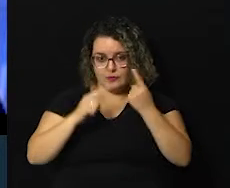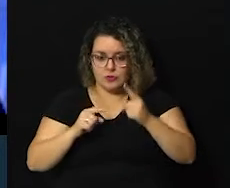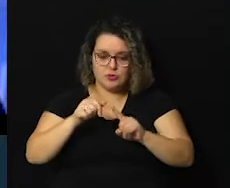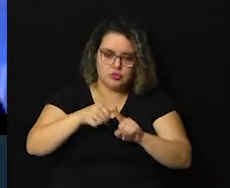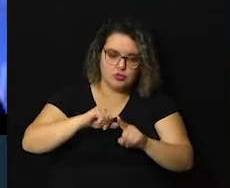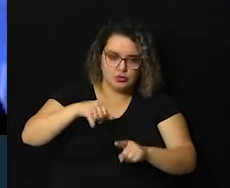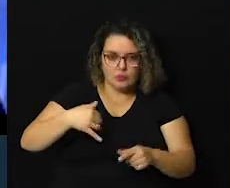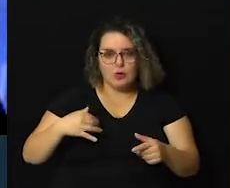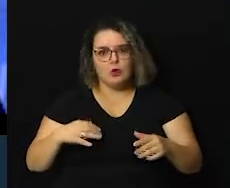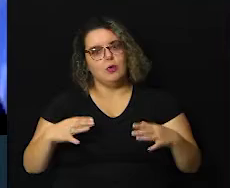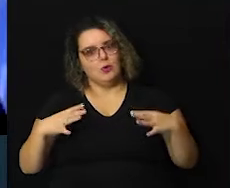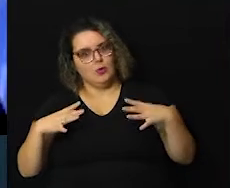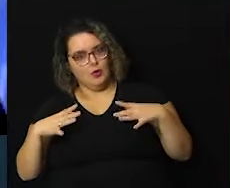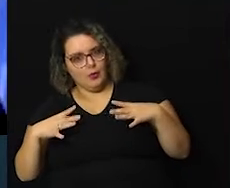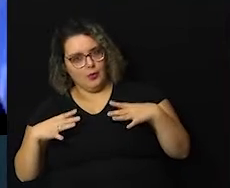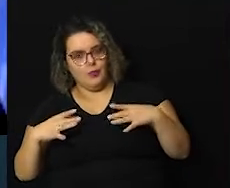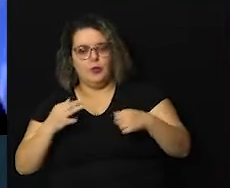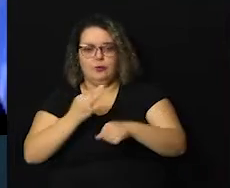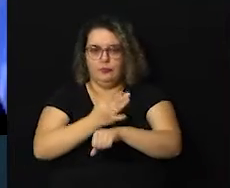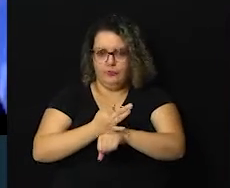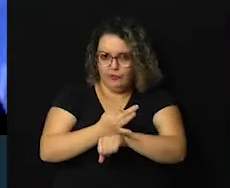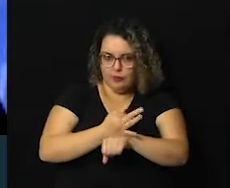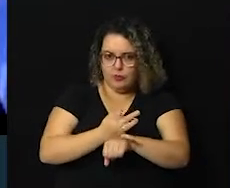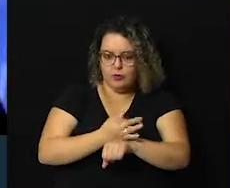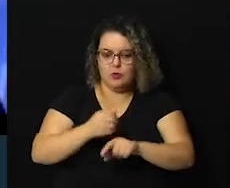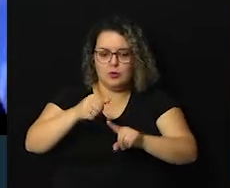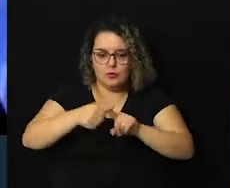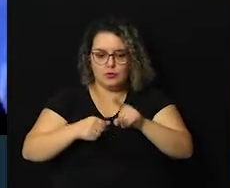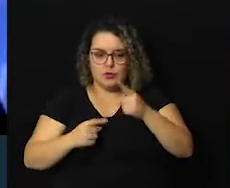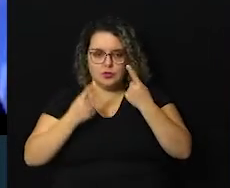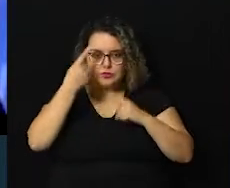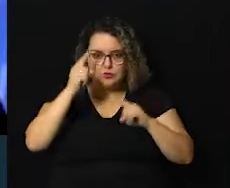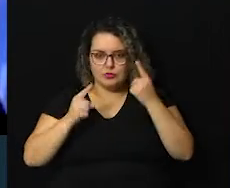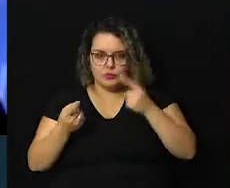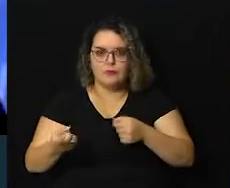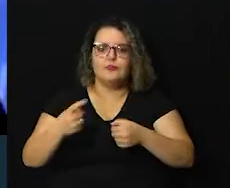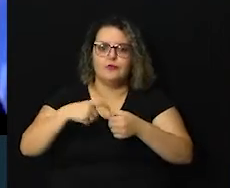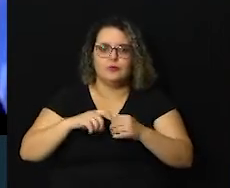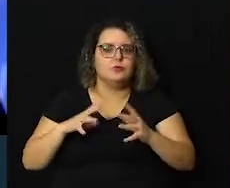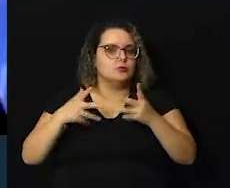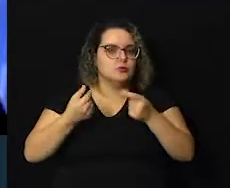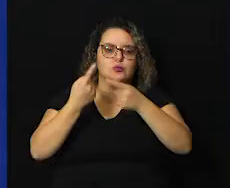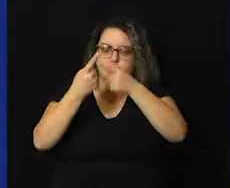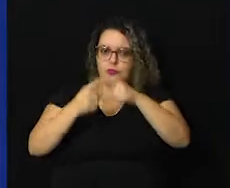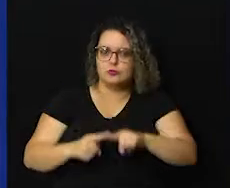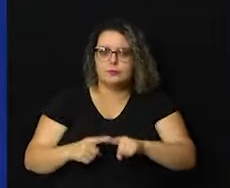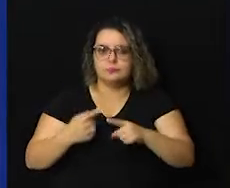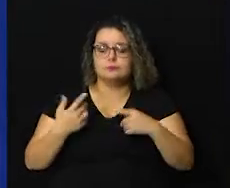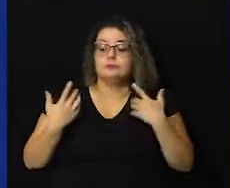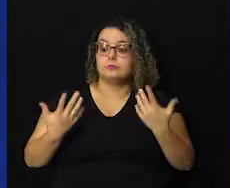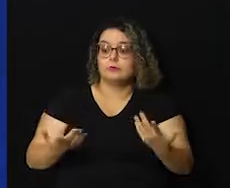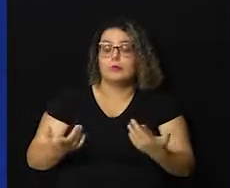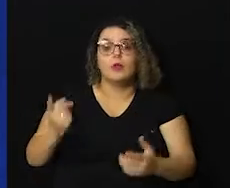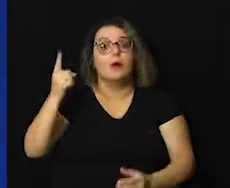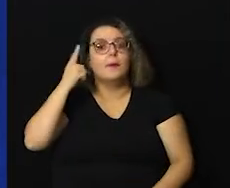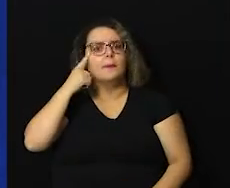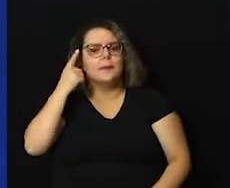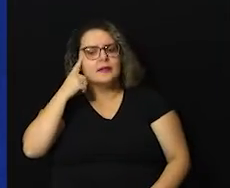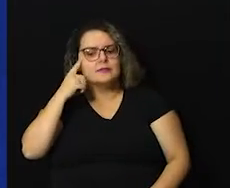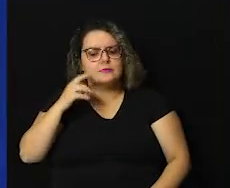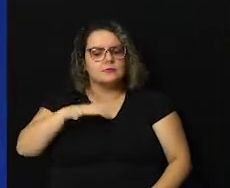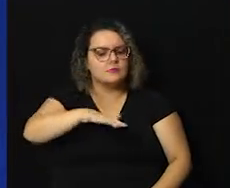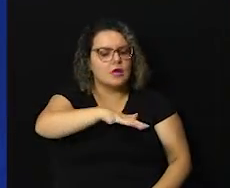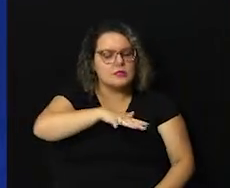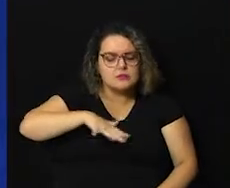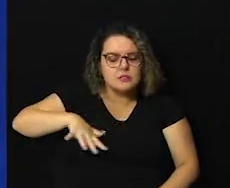Janeiro foi uma folga e tiramos umas férias e agora em fevereiro a gente volta com tudo com o campeonato agora quando a gente pensa